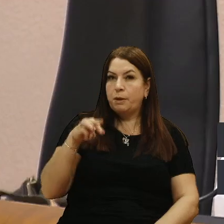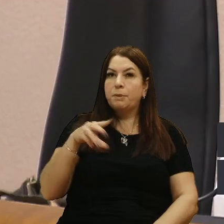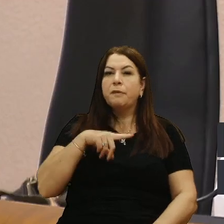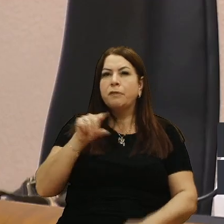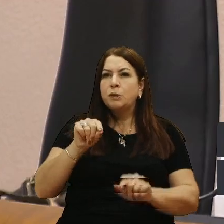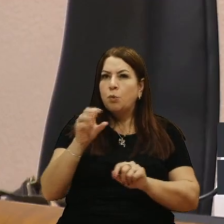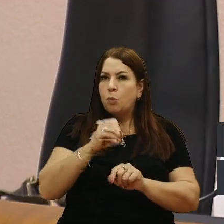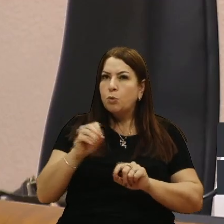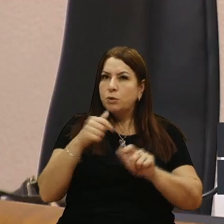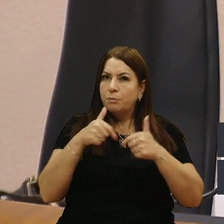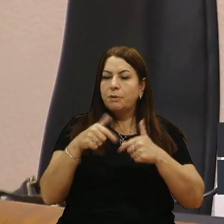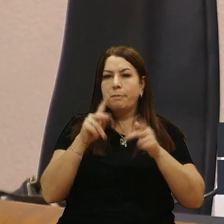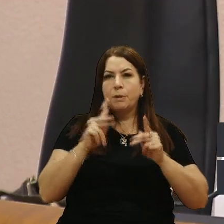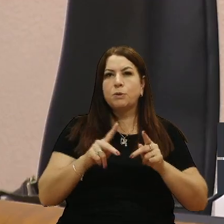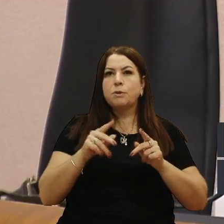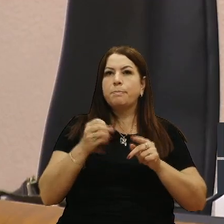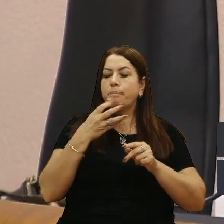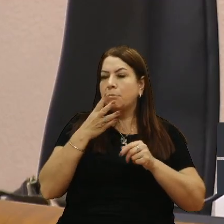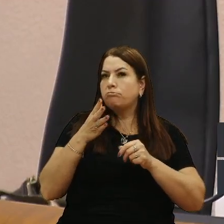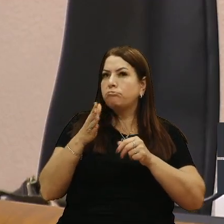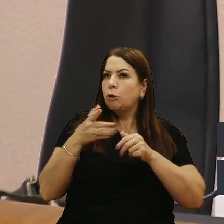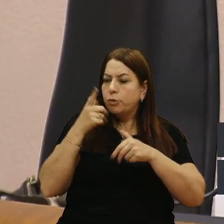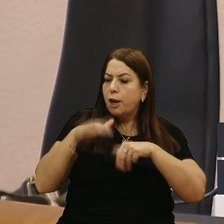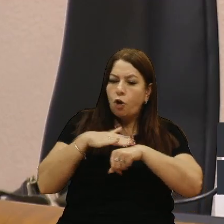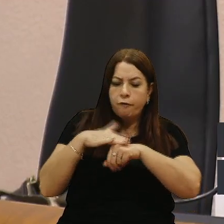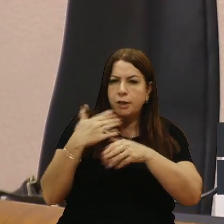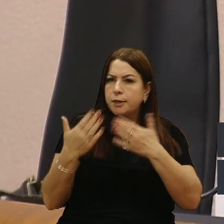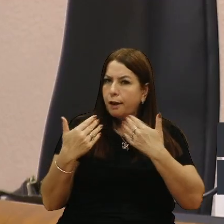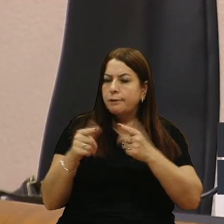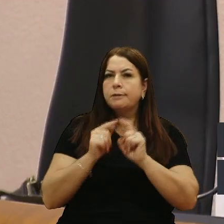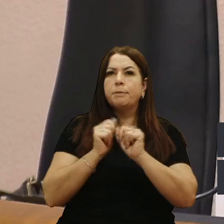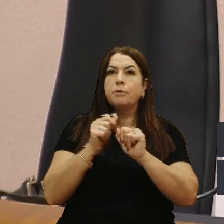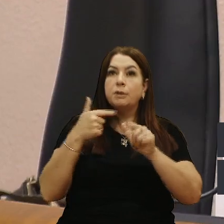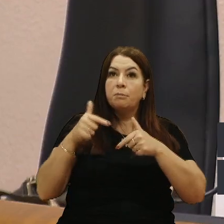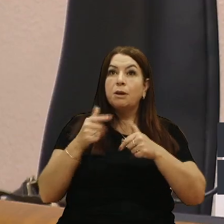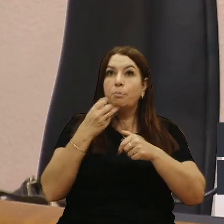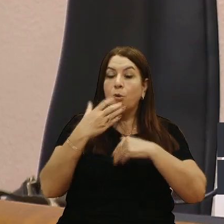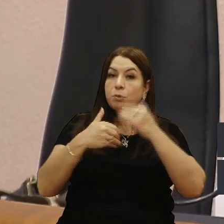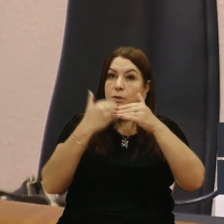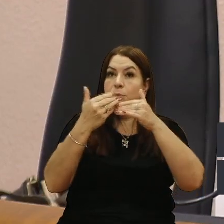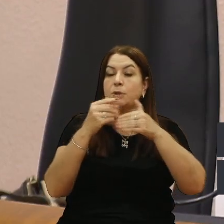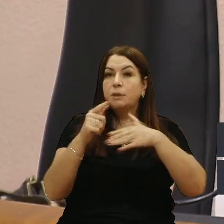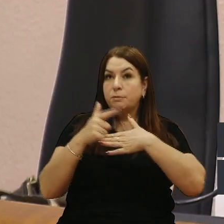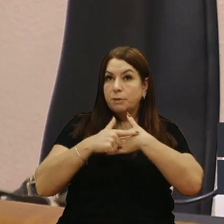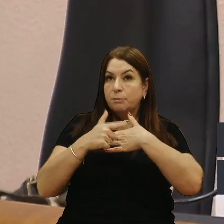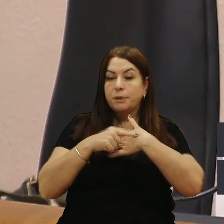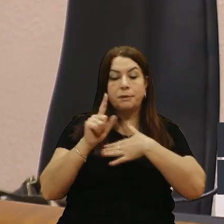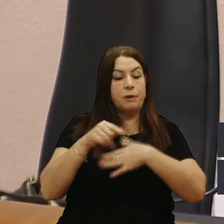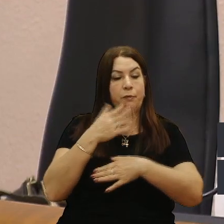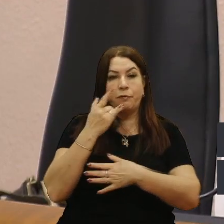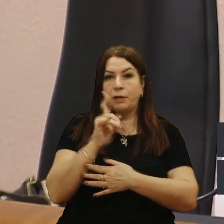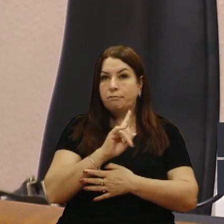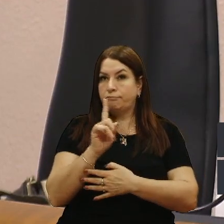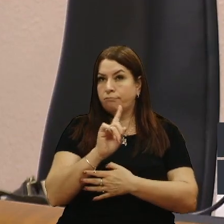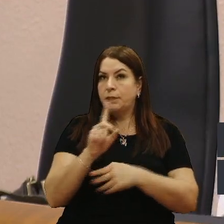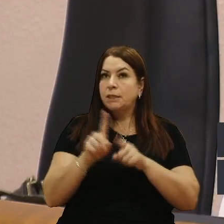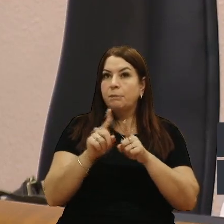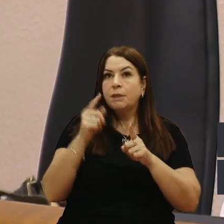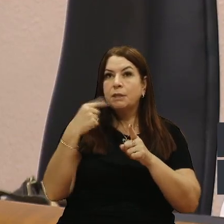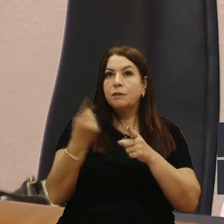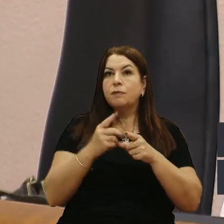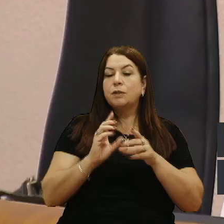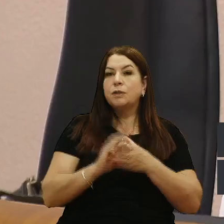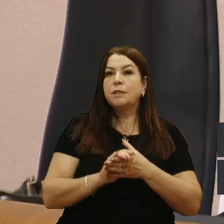excelente trabalho, uma pessoa bem acessível, né? Então a gente está vendo o trabalho bom que ele desempenha na função, que não é fácil. Falei para ele que quando a